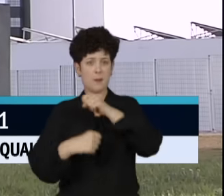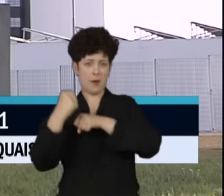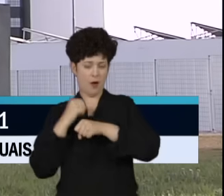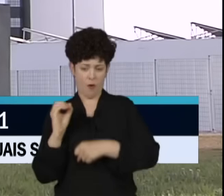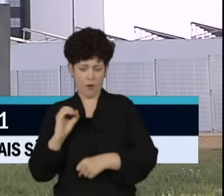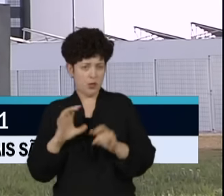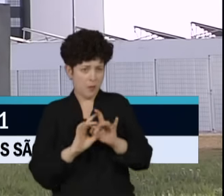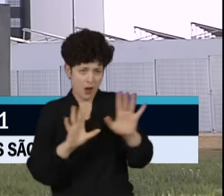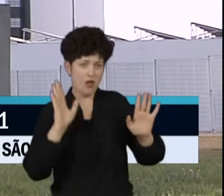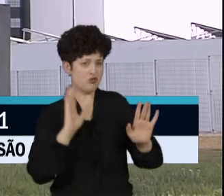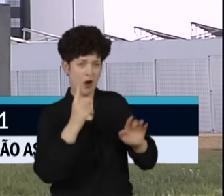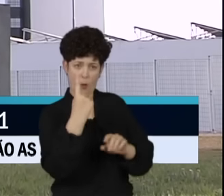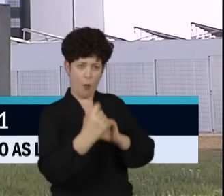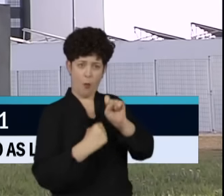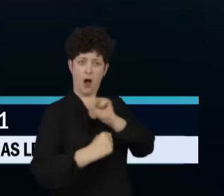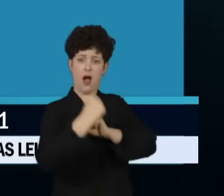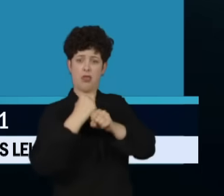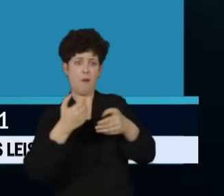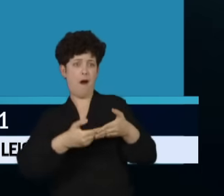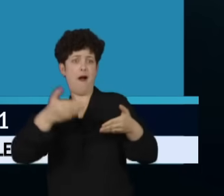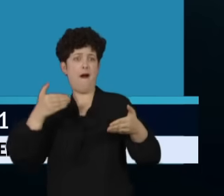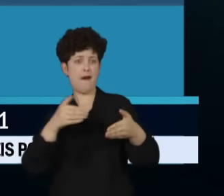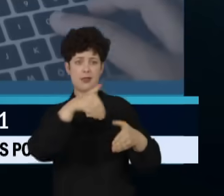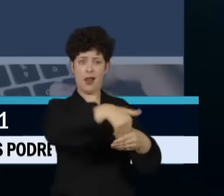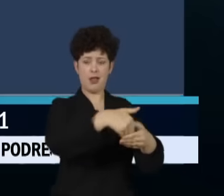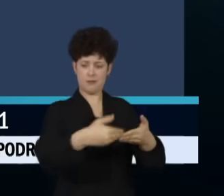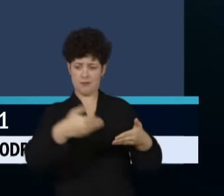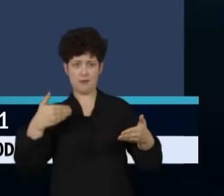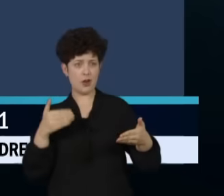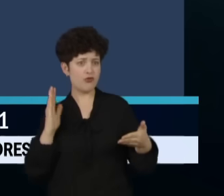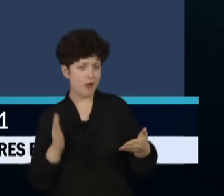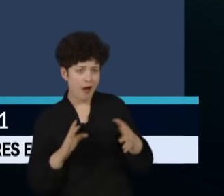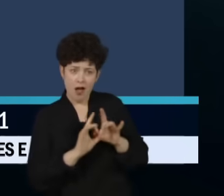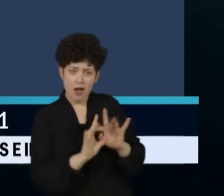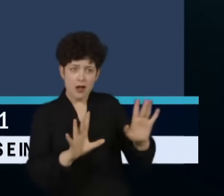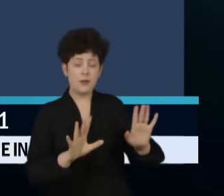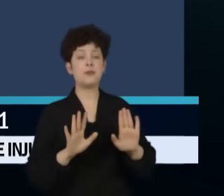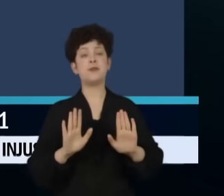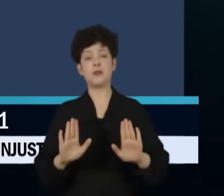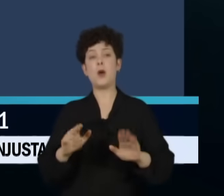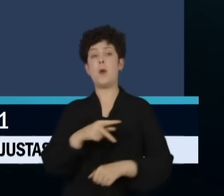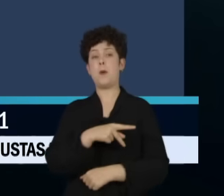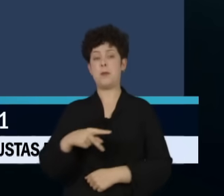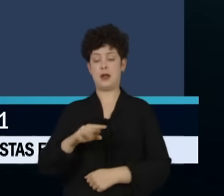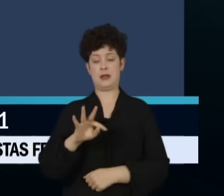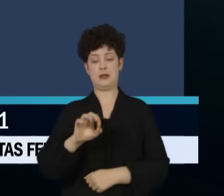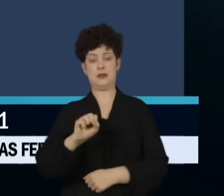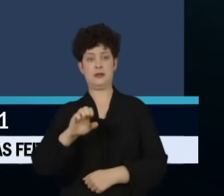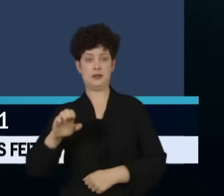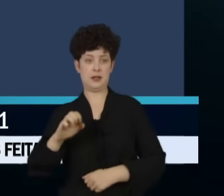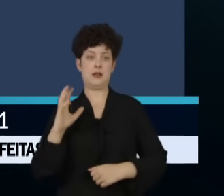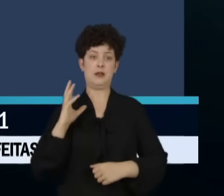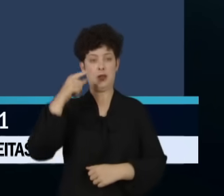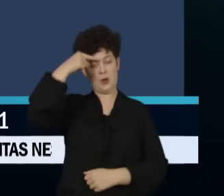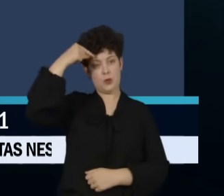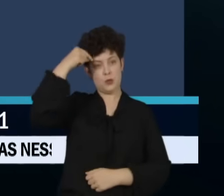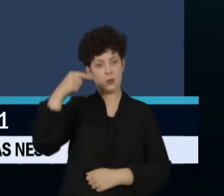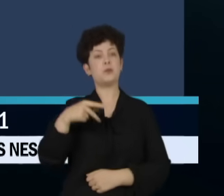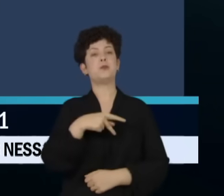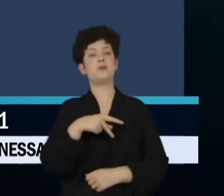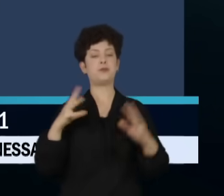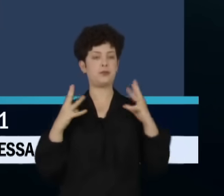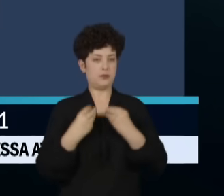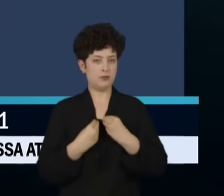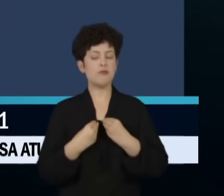passado, um ano antes das eleições. No dia 6 de outubro, o então presidente do TSE, ministro Luís Roberto Barroso, enviou o